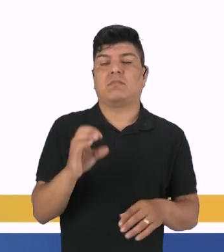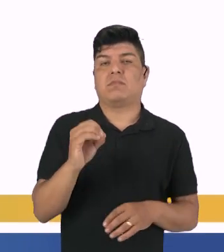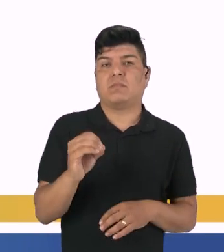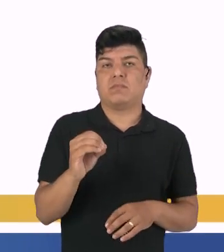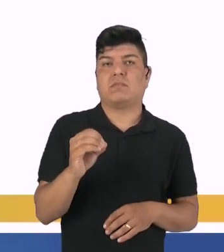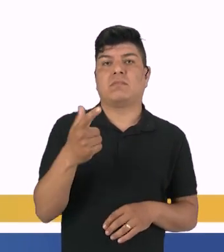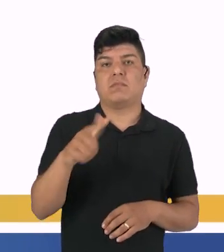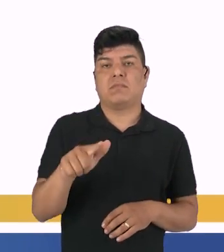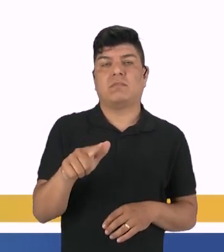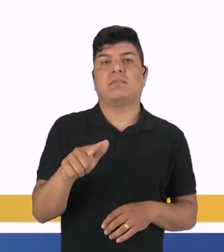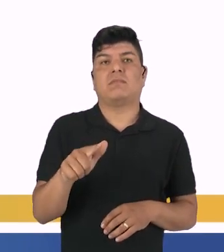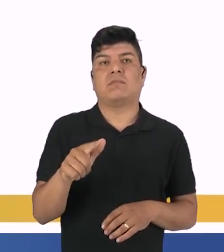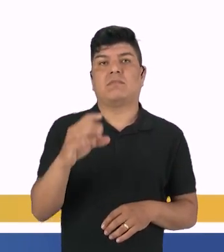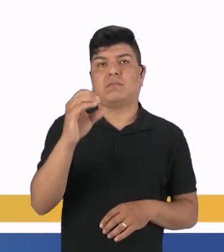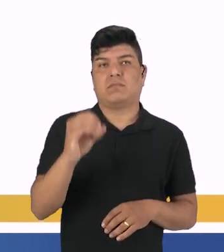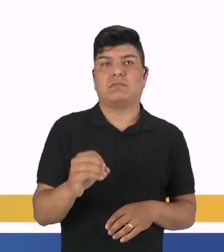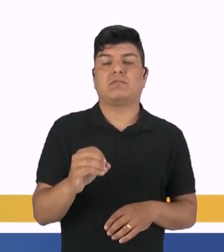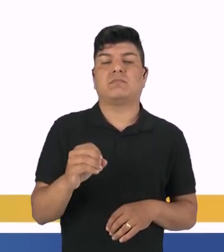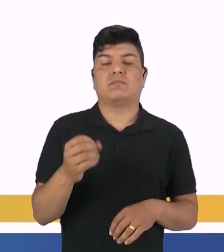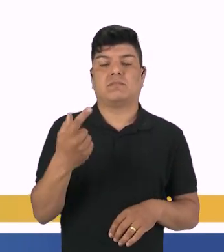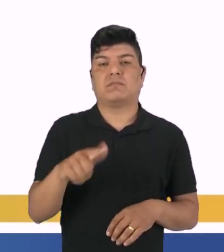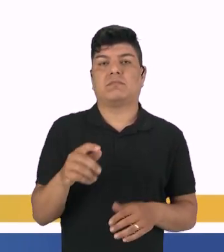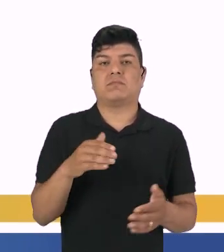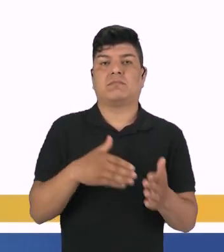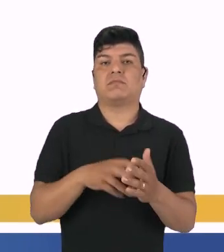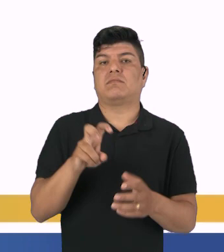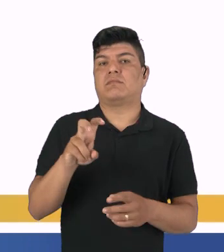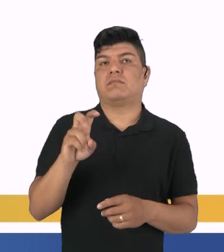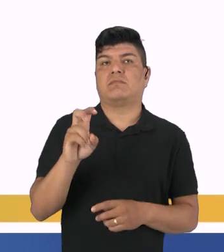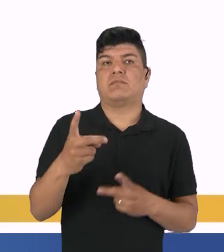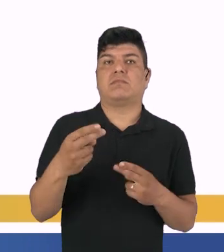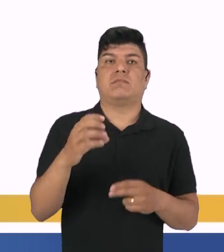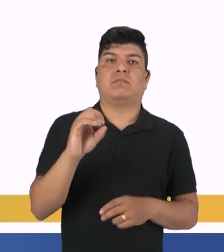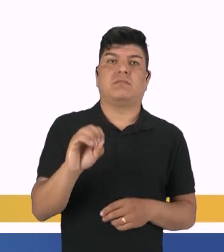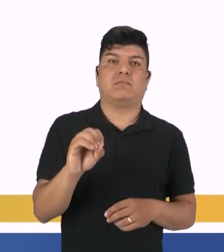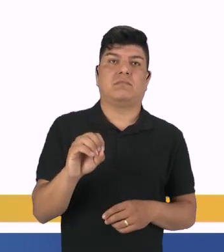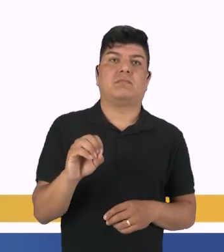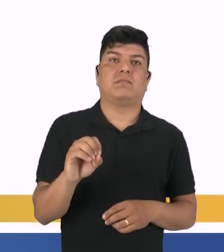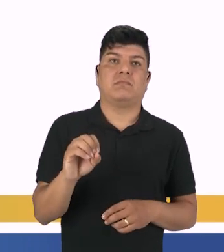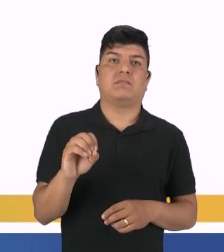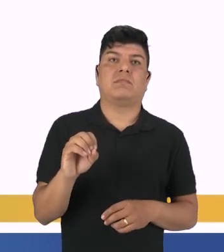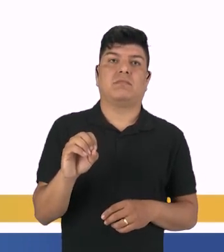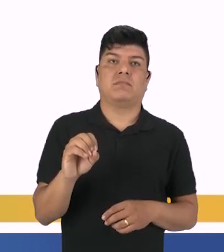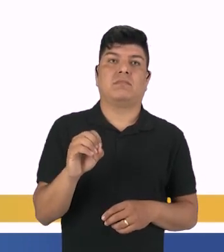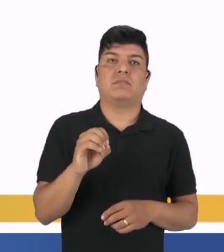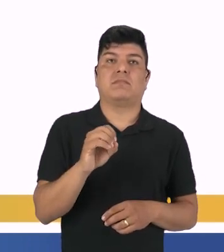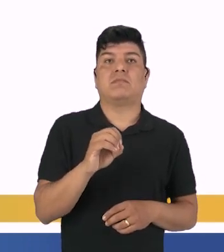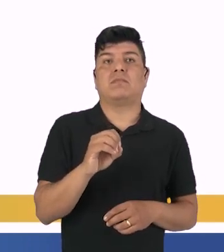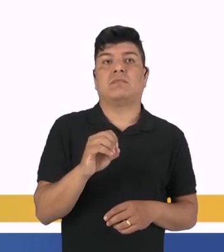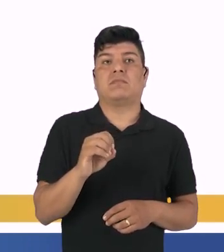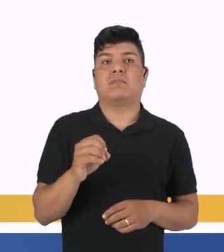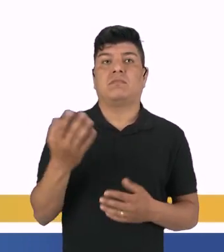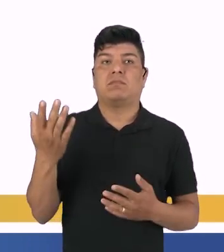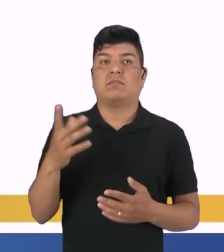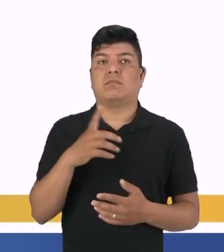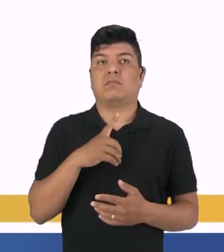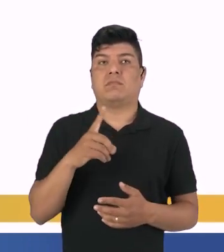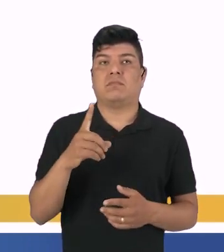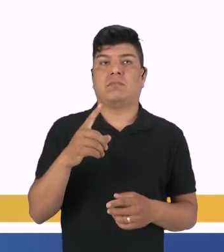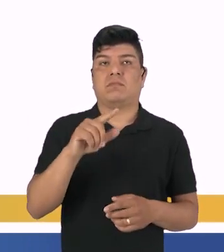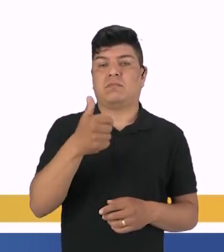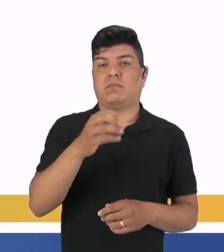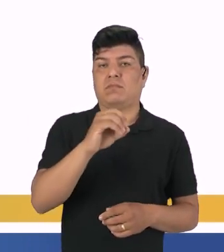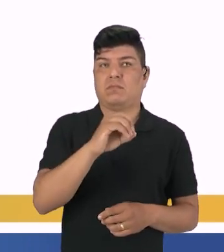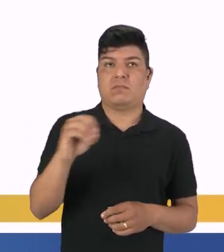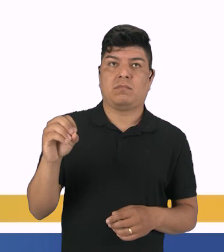último 0, desci ele também, 0 para 5 é 0, acrescento mais um lá. Então, eu tenho que o 10.000 é